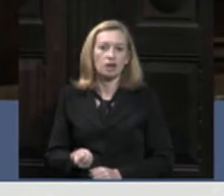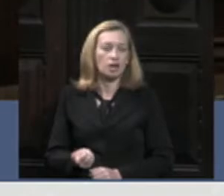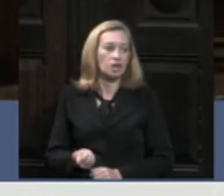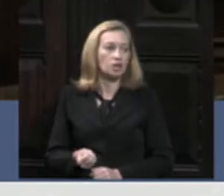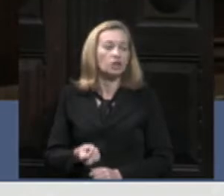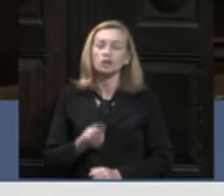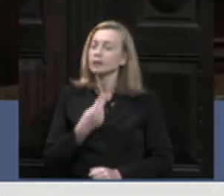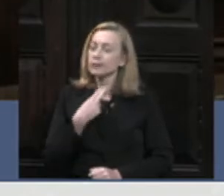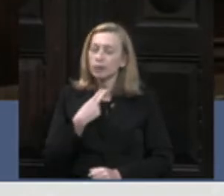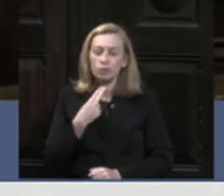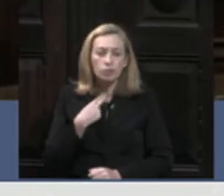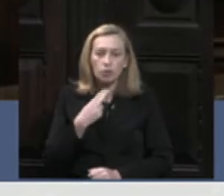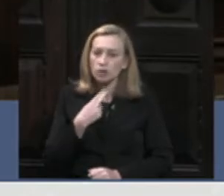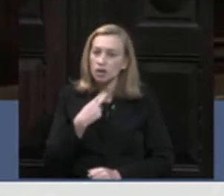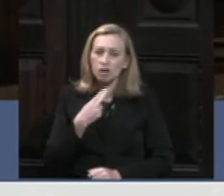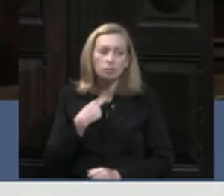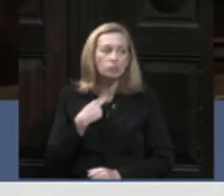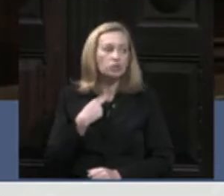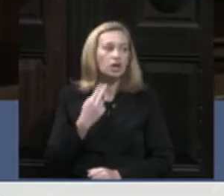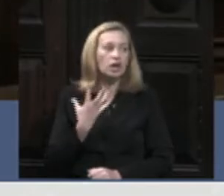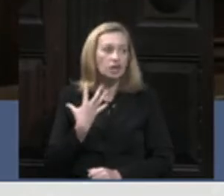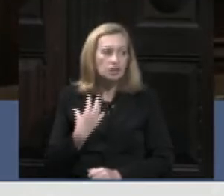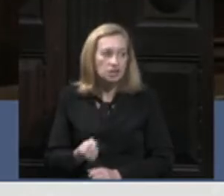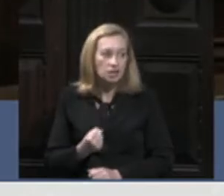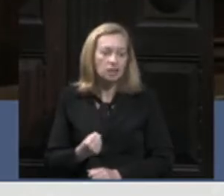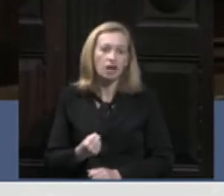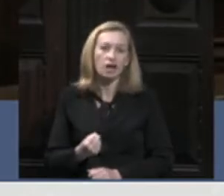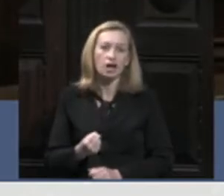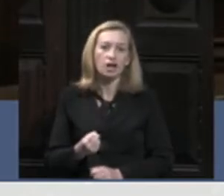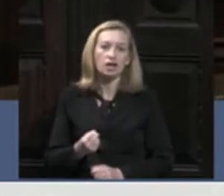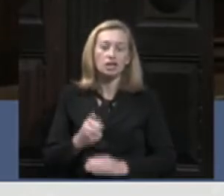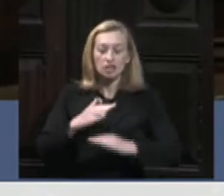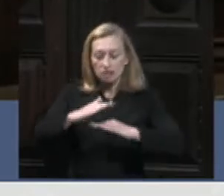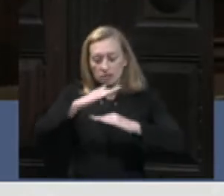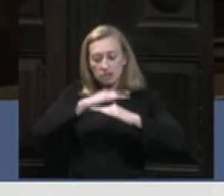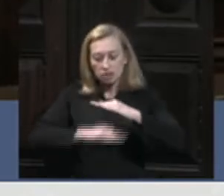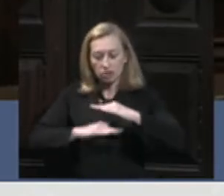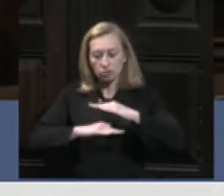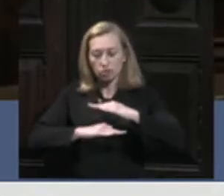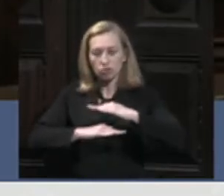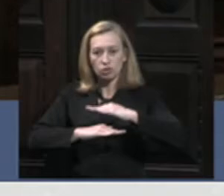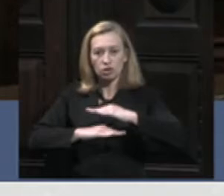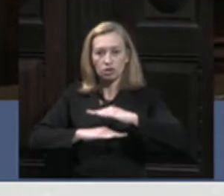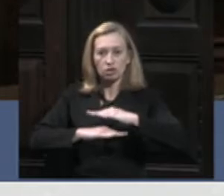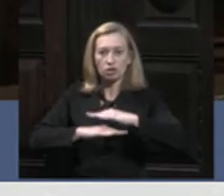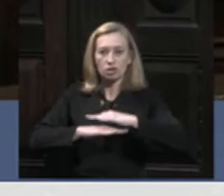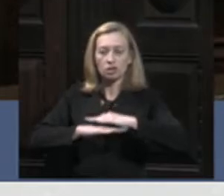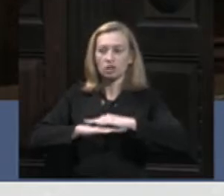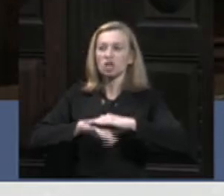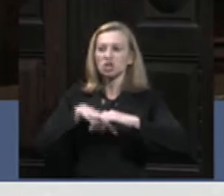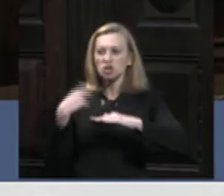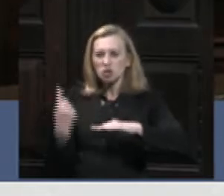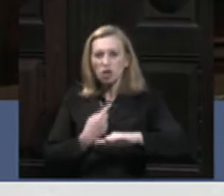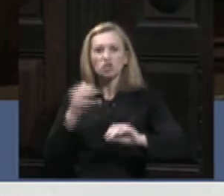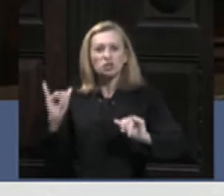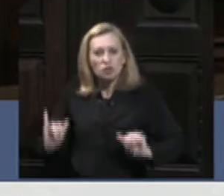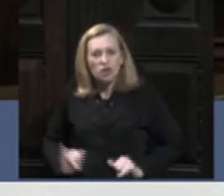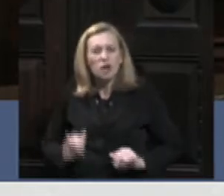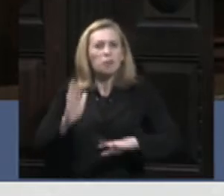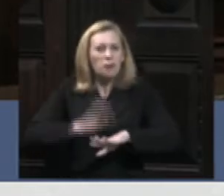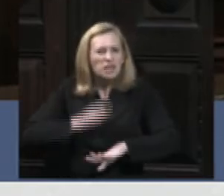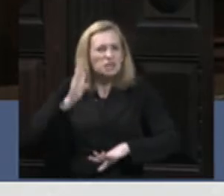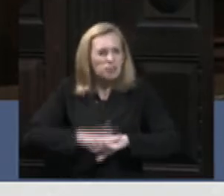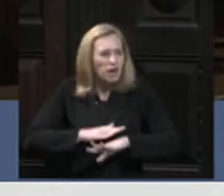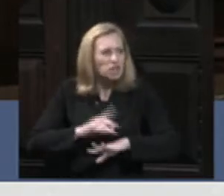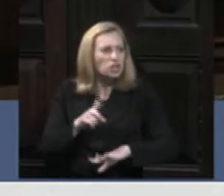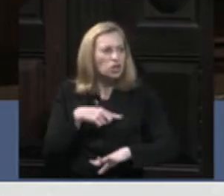não podemos aceitar esses grilhões econômicos que sacrificarão ainda mais o nosso povo.